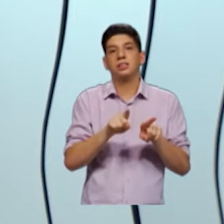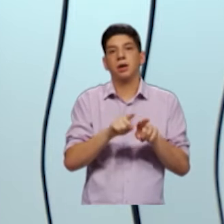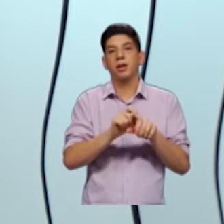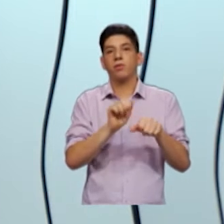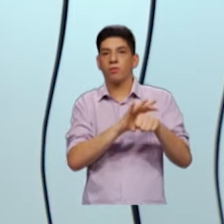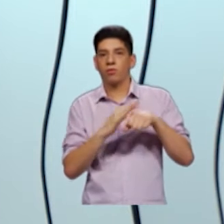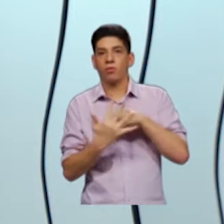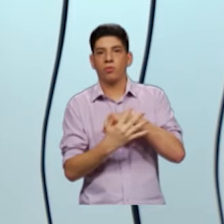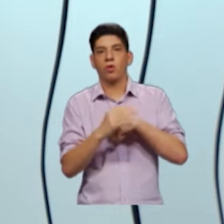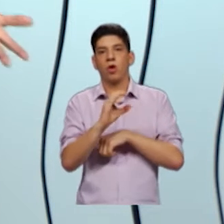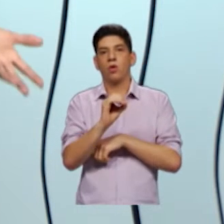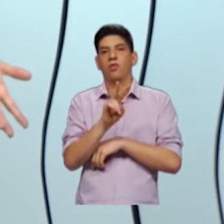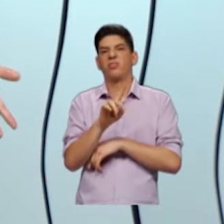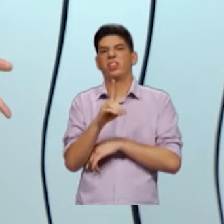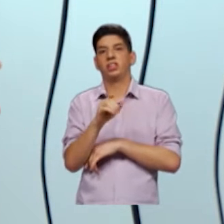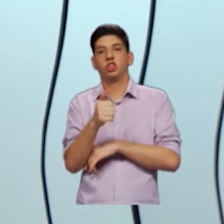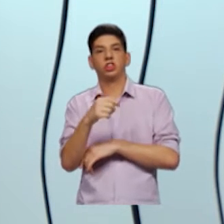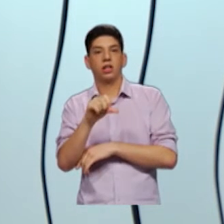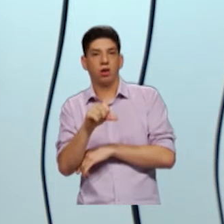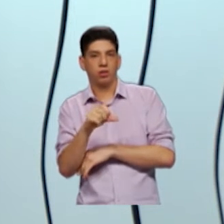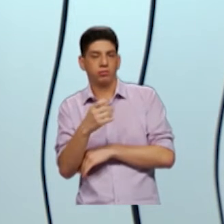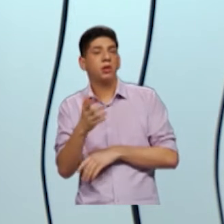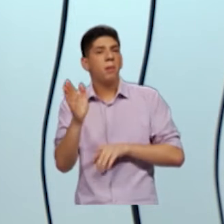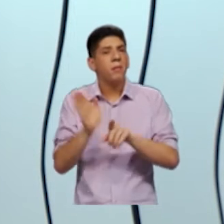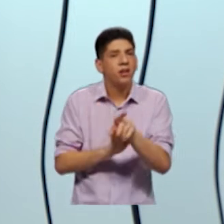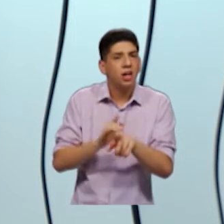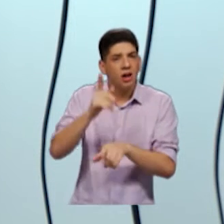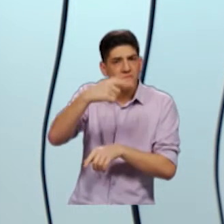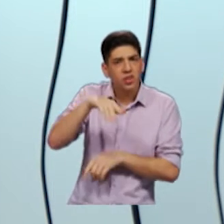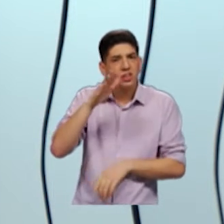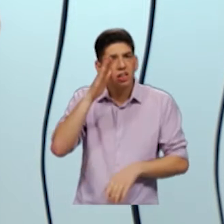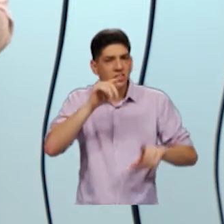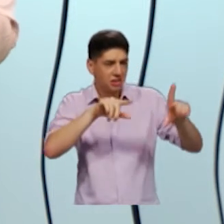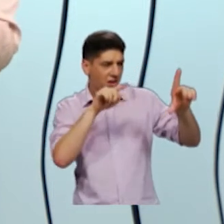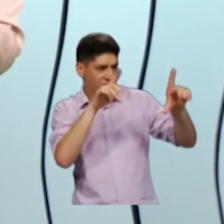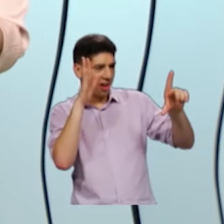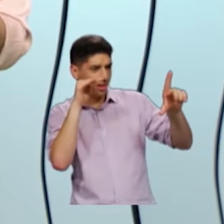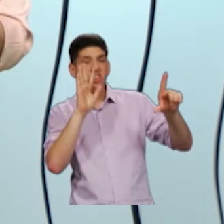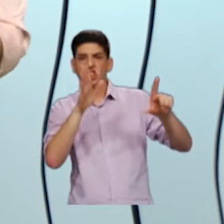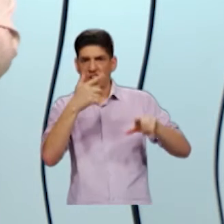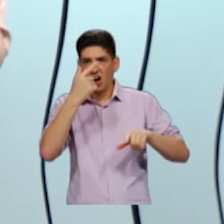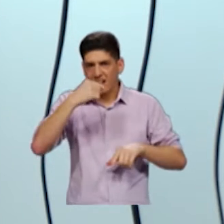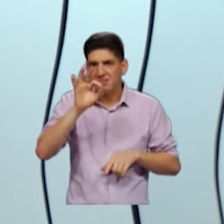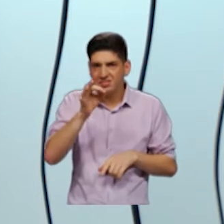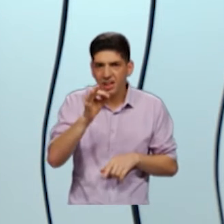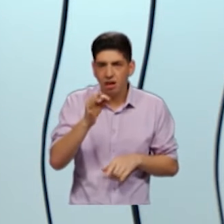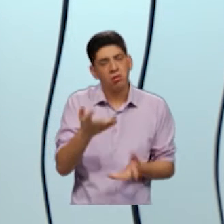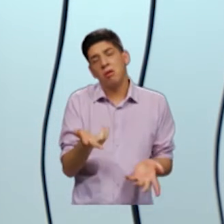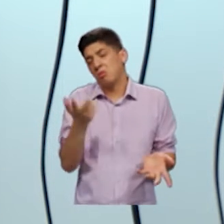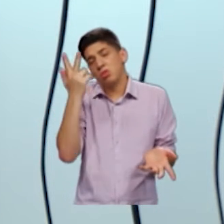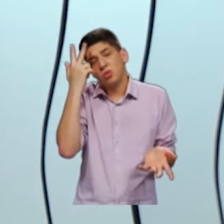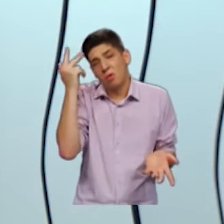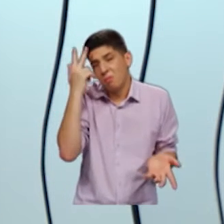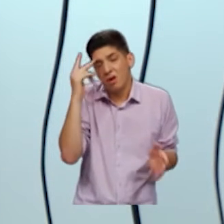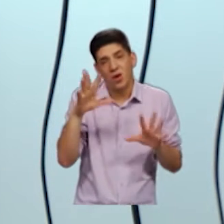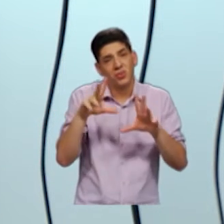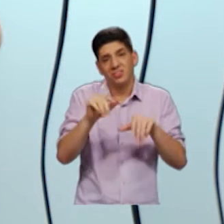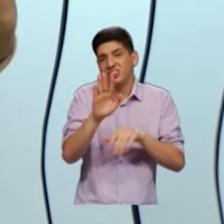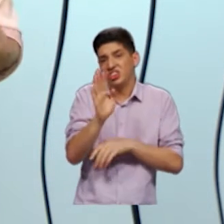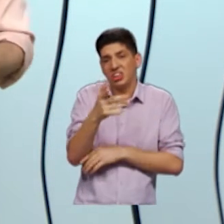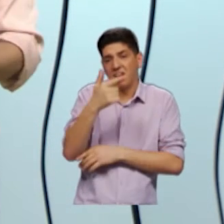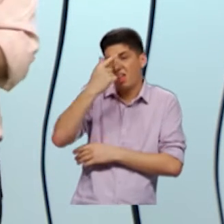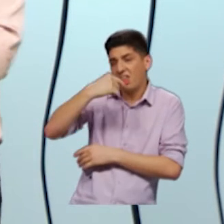você que está nos ouvindo, quem não já gripou? Todos nós gripamos, é algo que faz parte, né, principalmente nas épocas